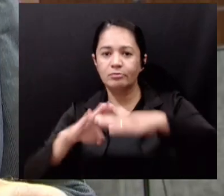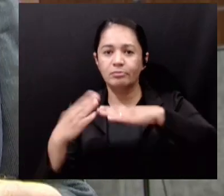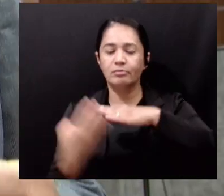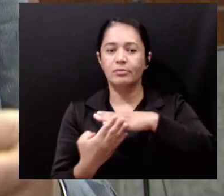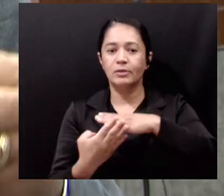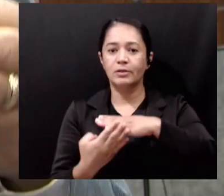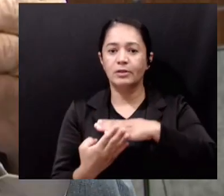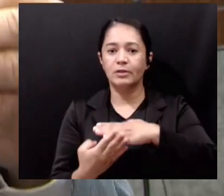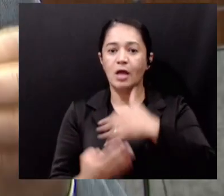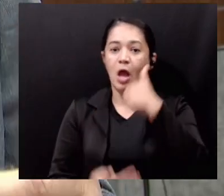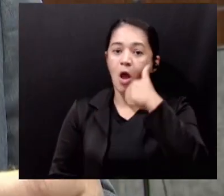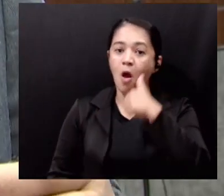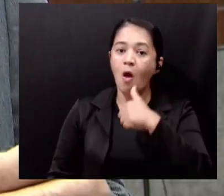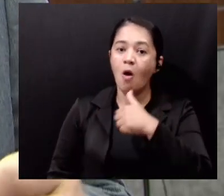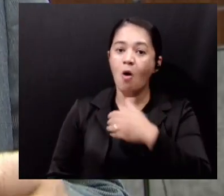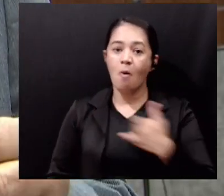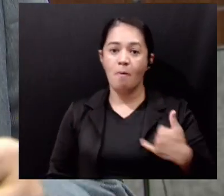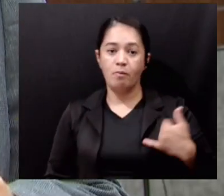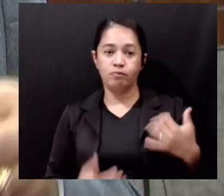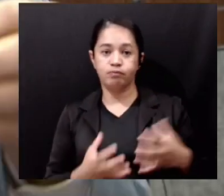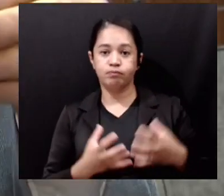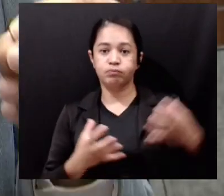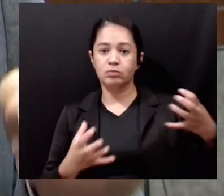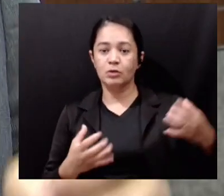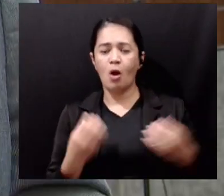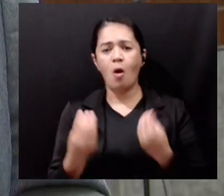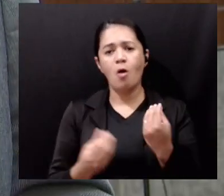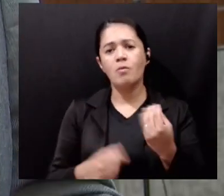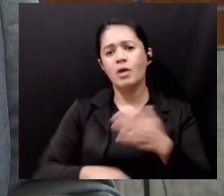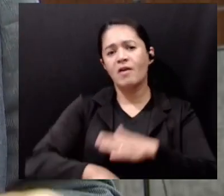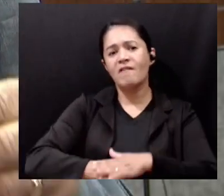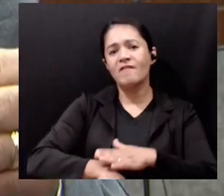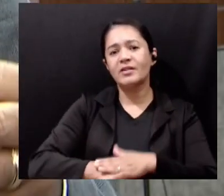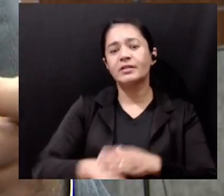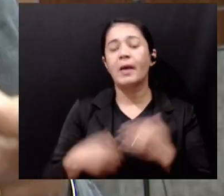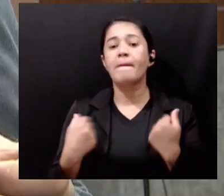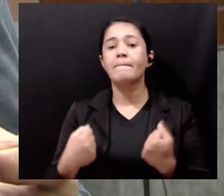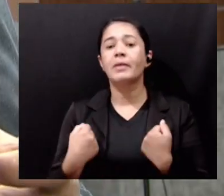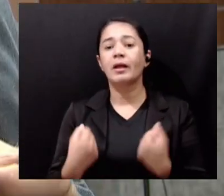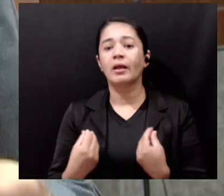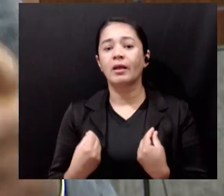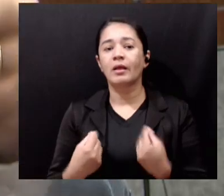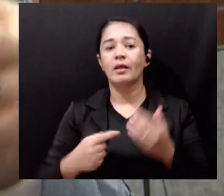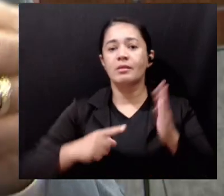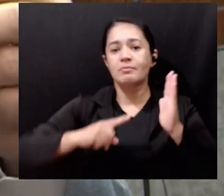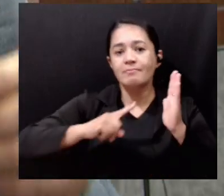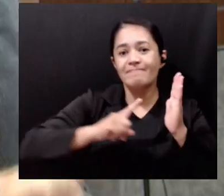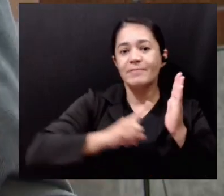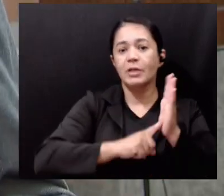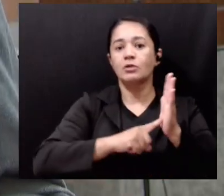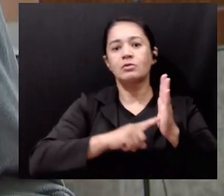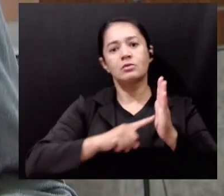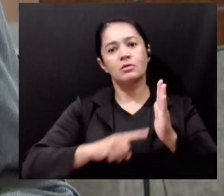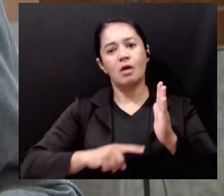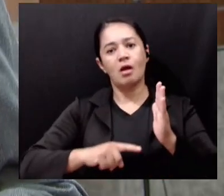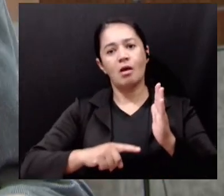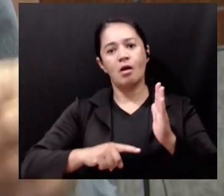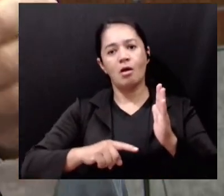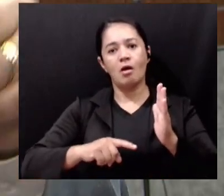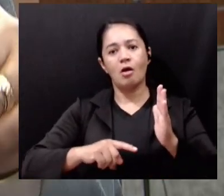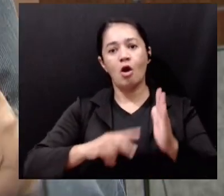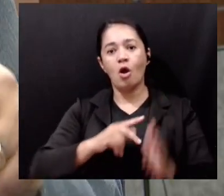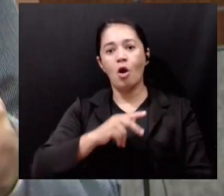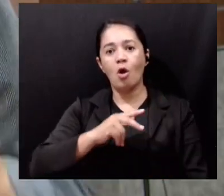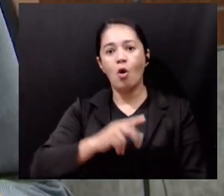procurou dizendo como que ela podia fazer para denunciar o próprio genro, que abusava da filha.